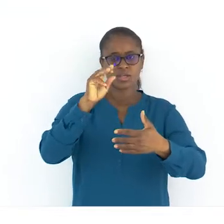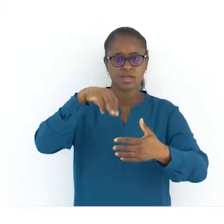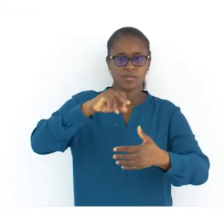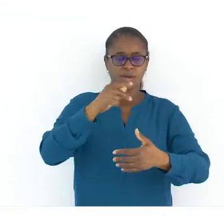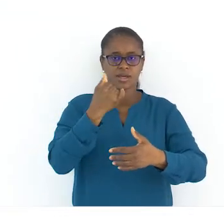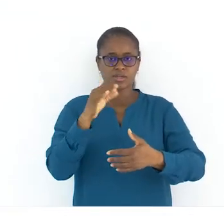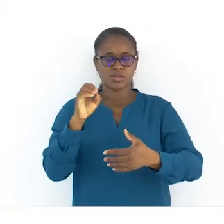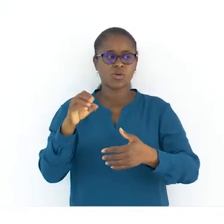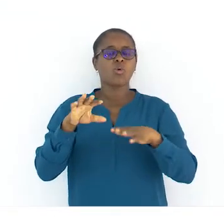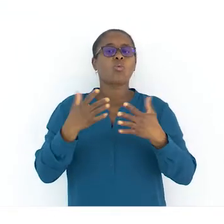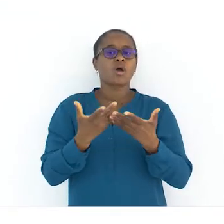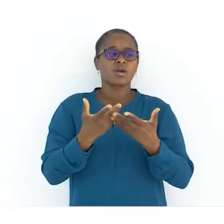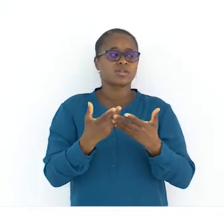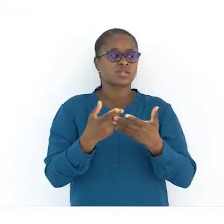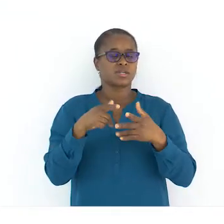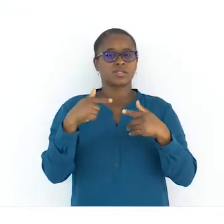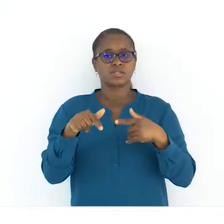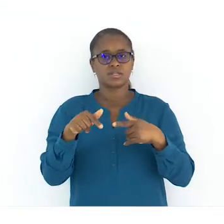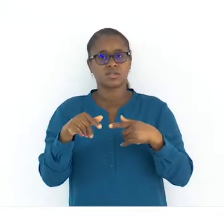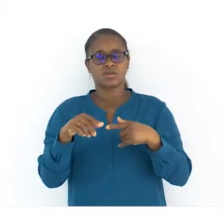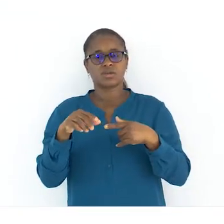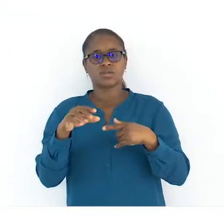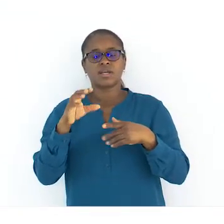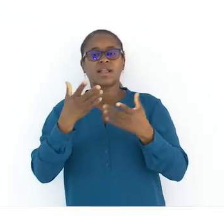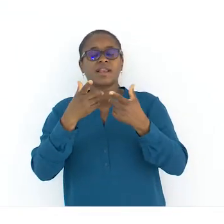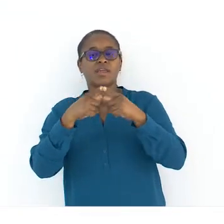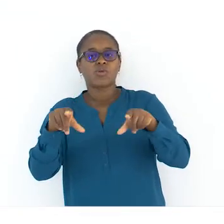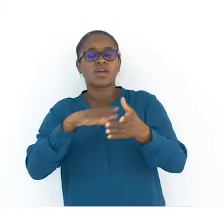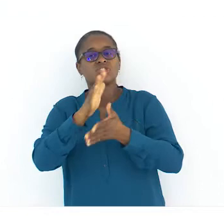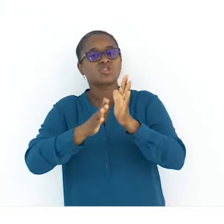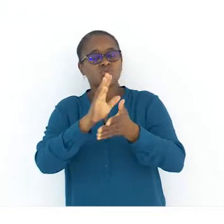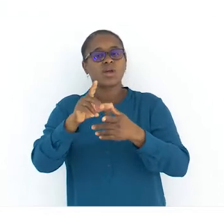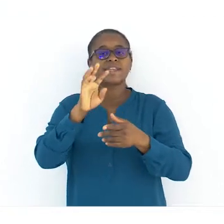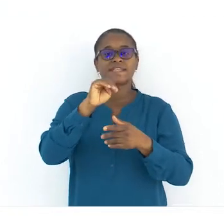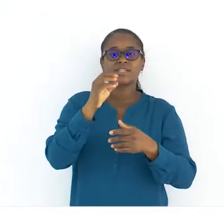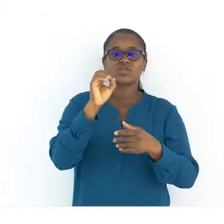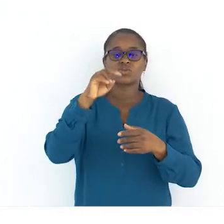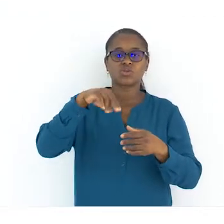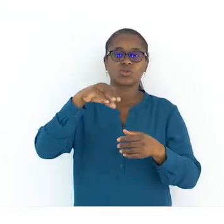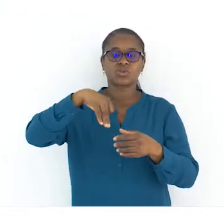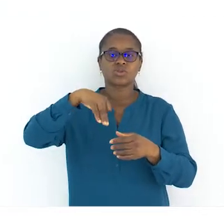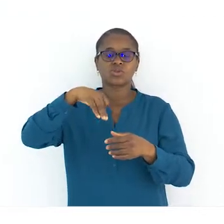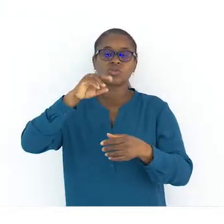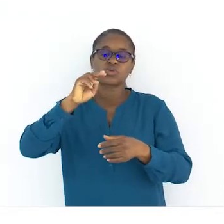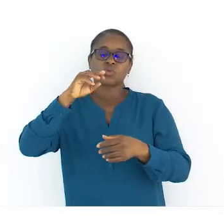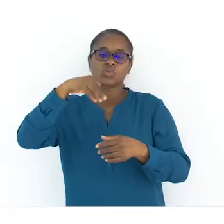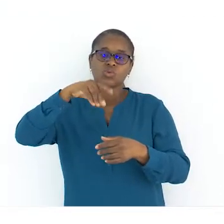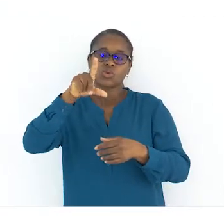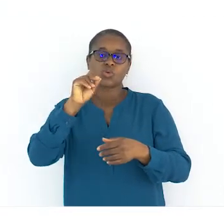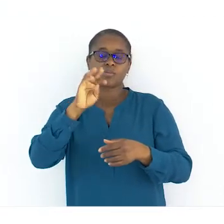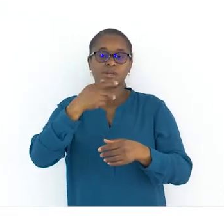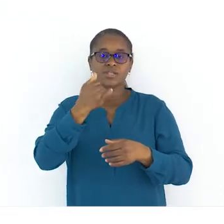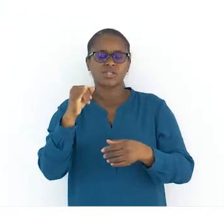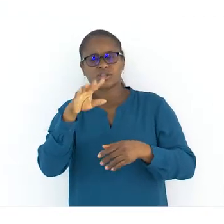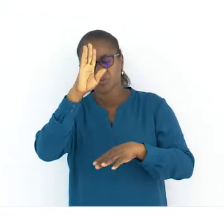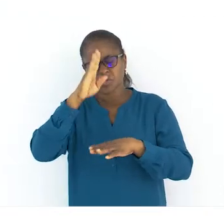características? Encenação cênica, linguagem gestual e sonoplastia, efeitos artificiais que